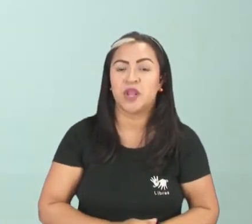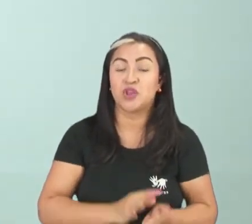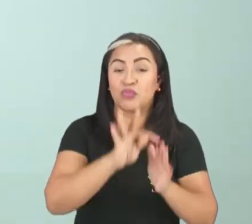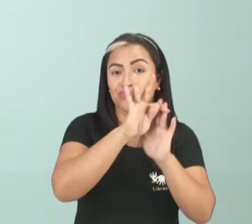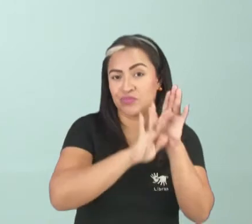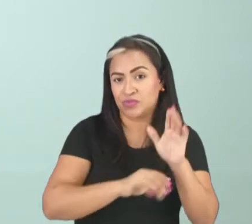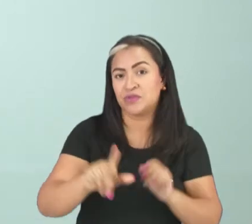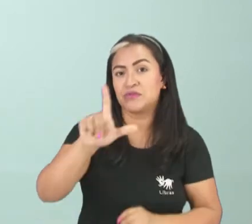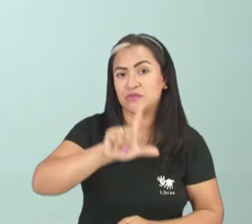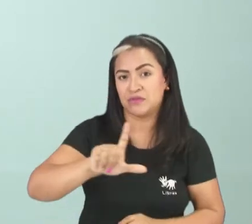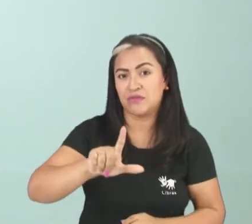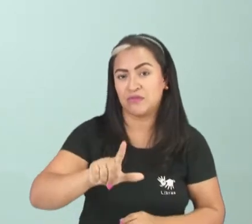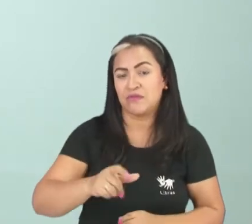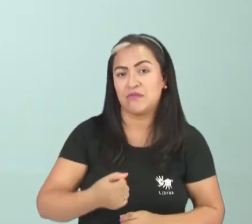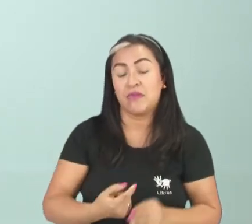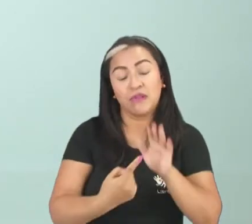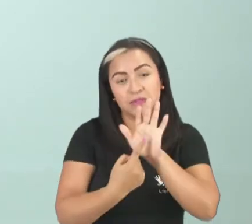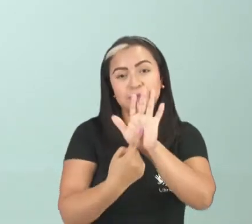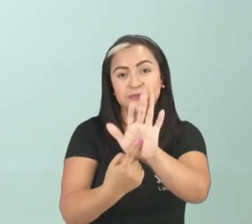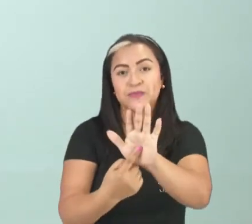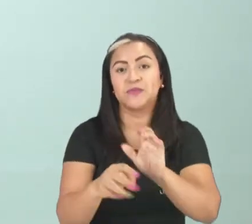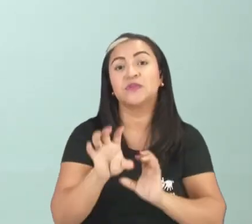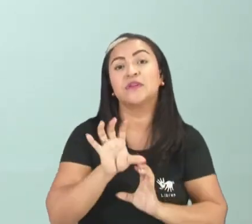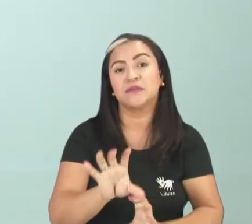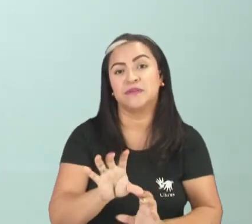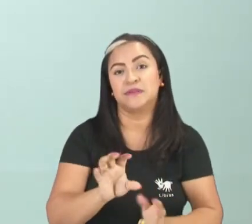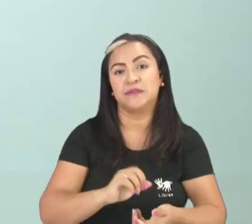Ela traz esse